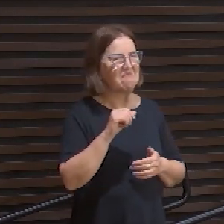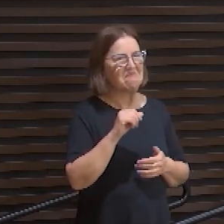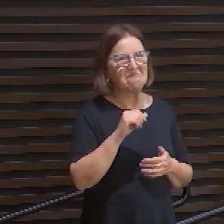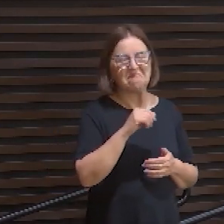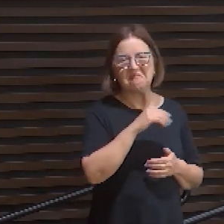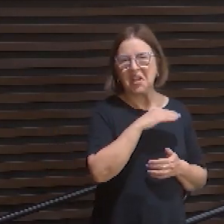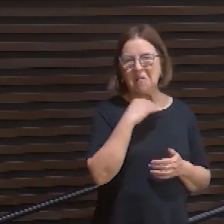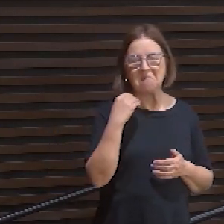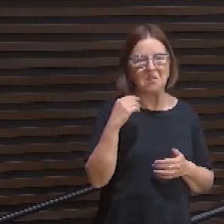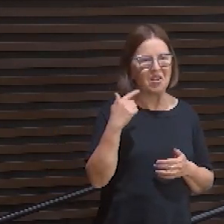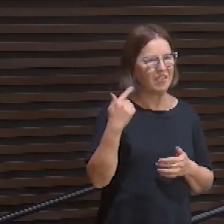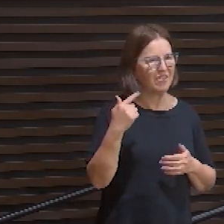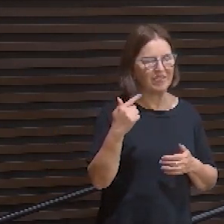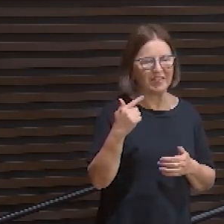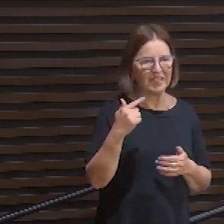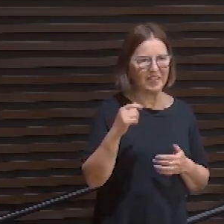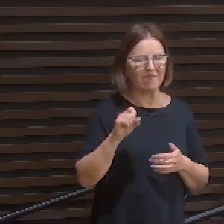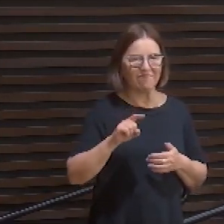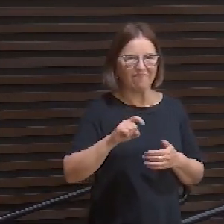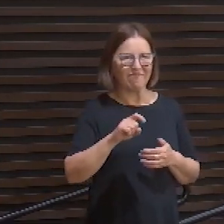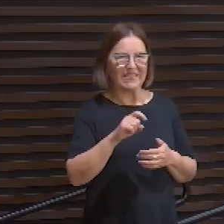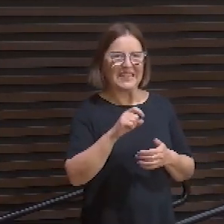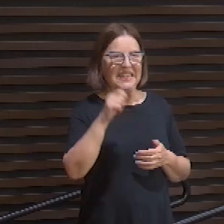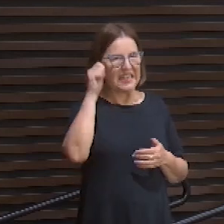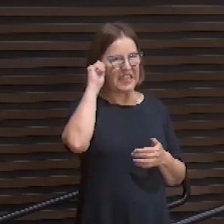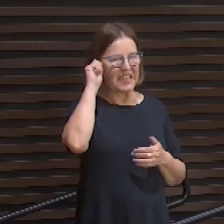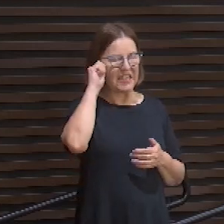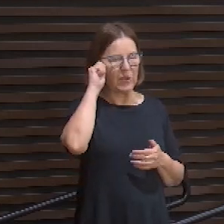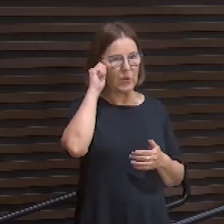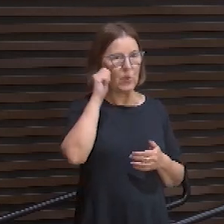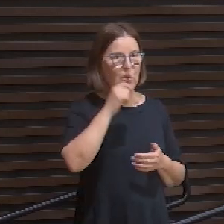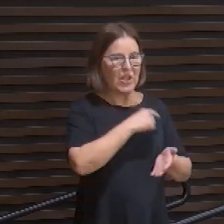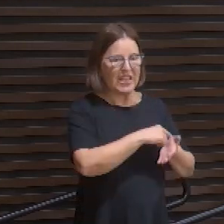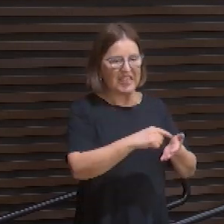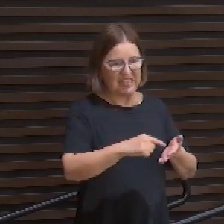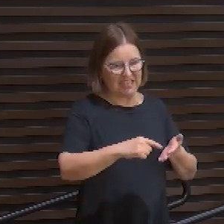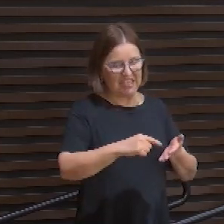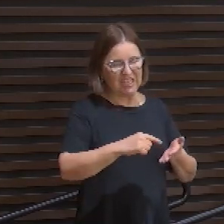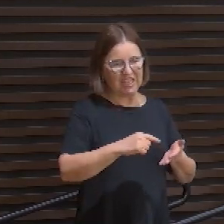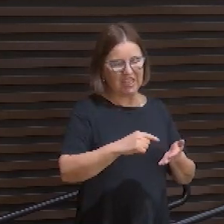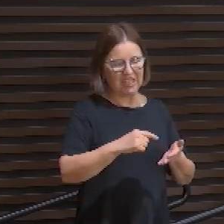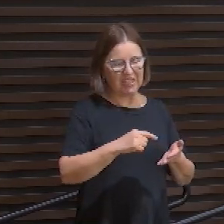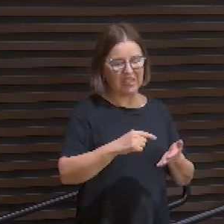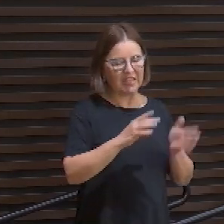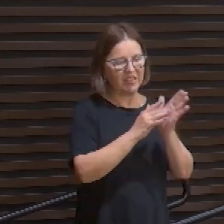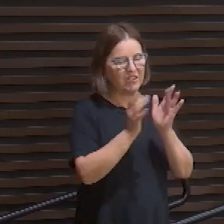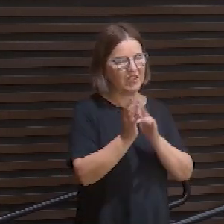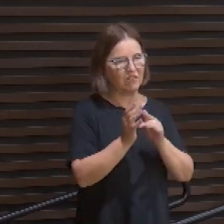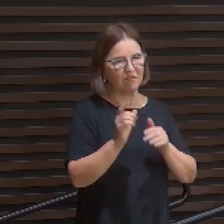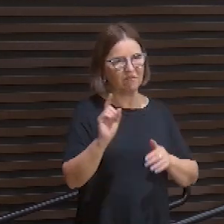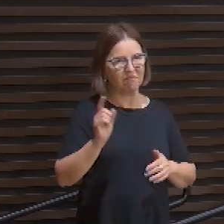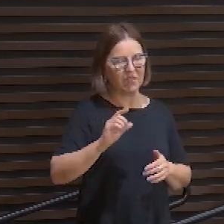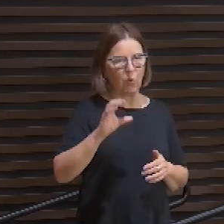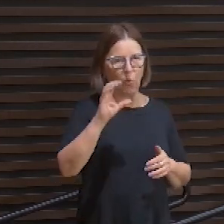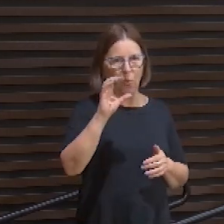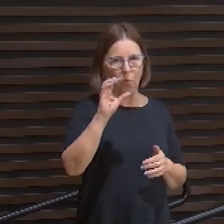Adão. O sangue dele não coagulava. Por que não coagulava?